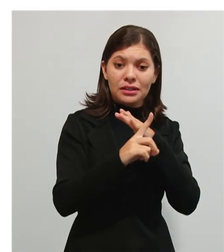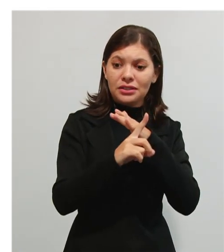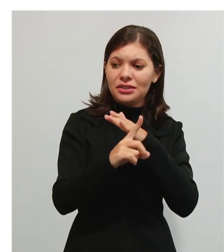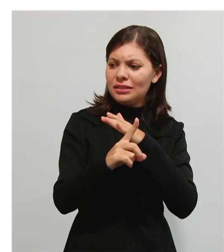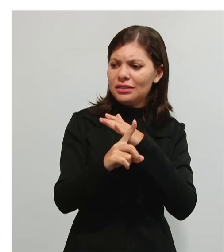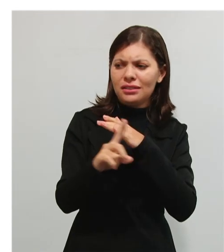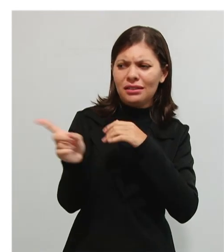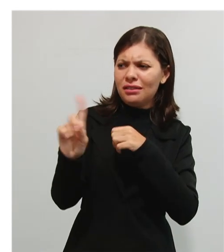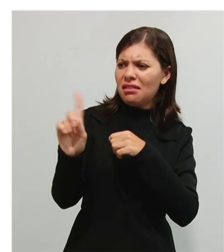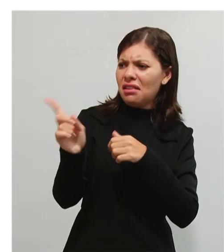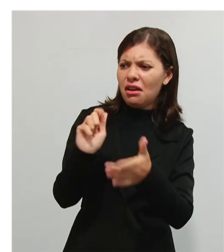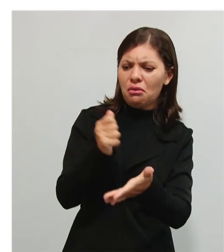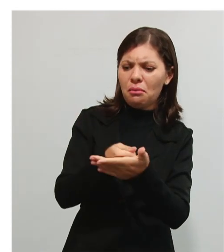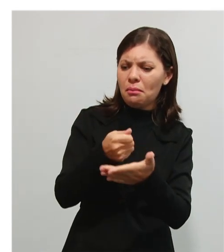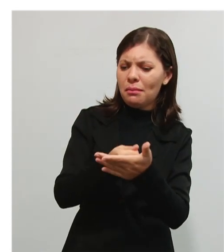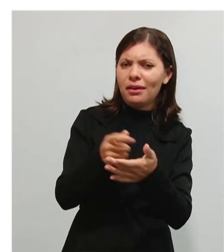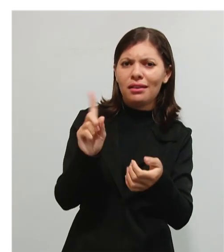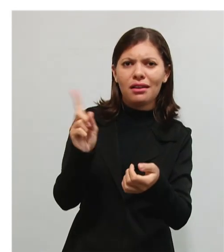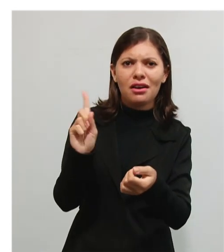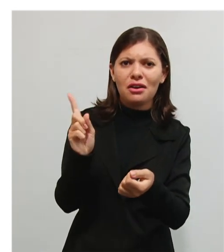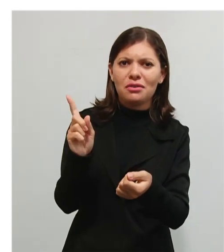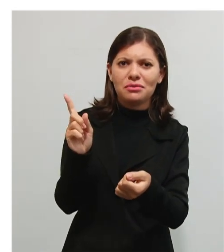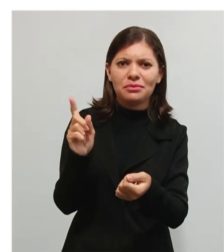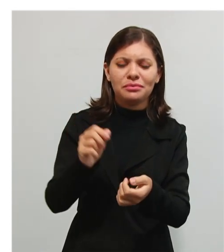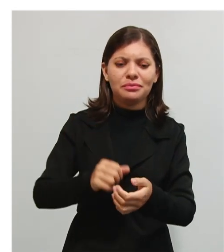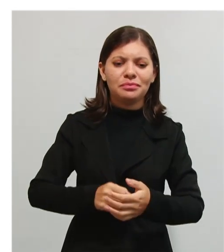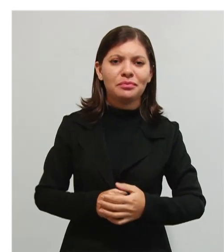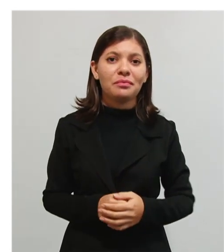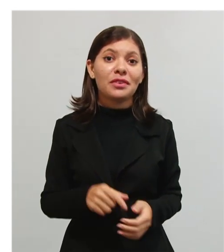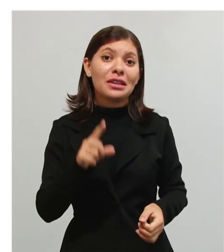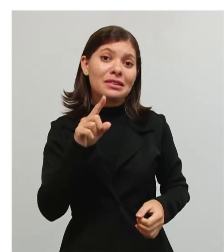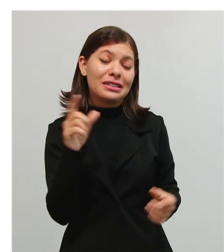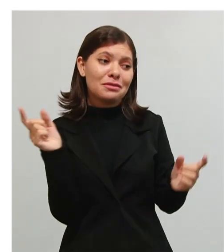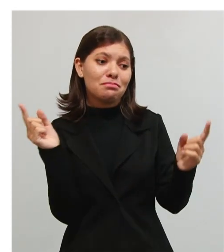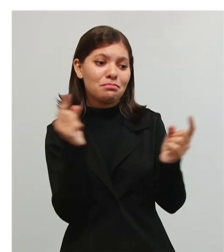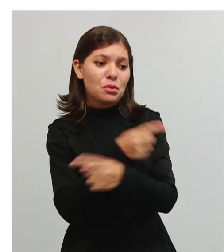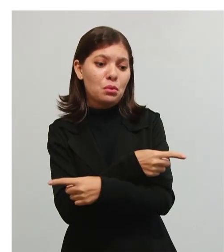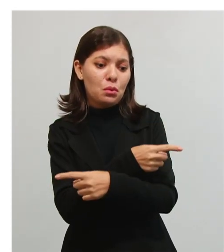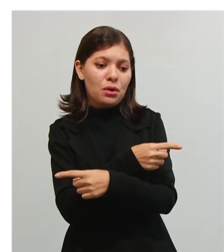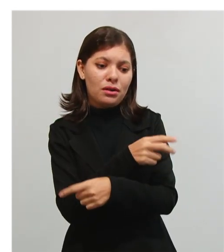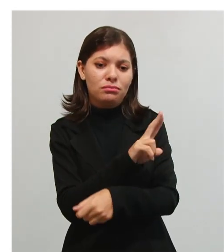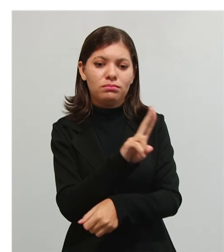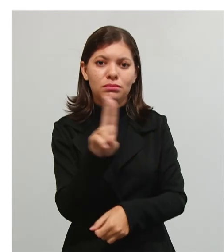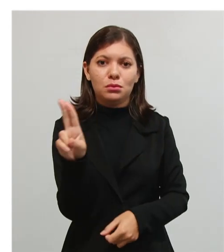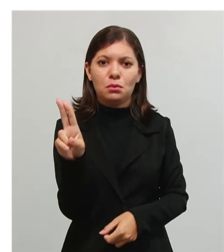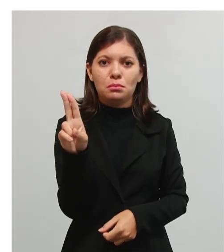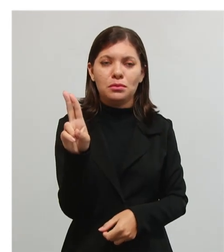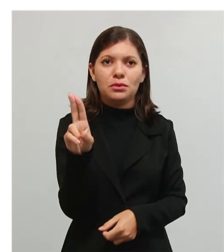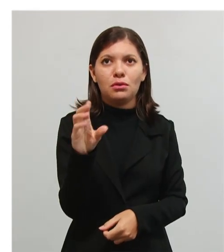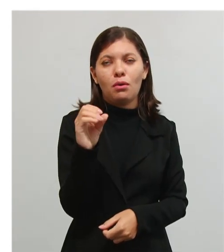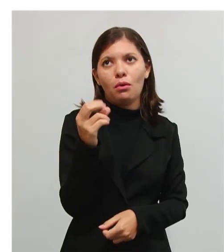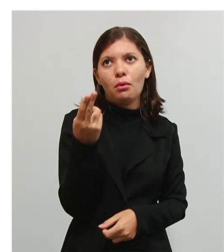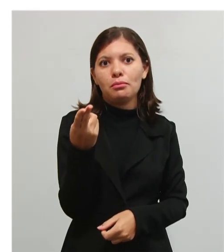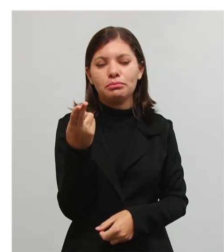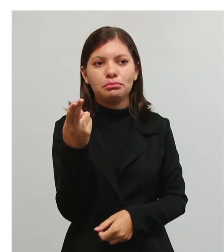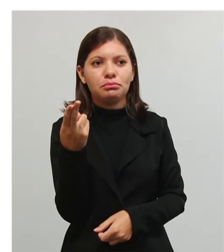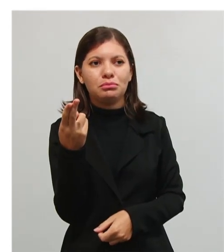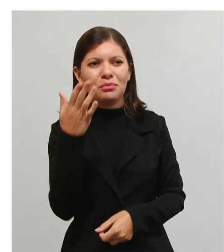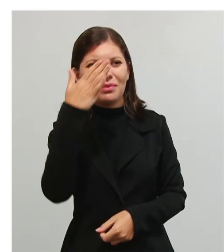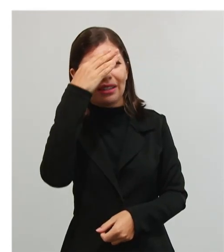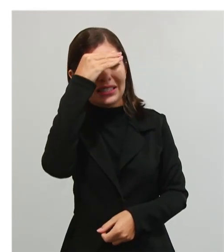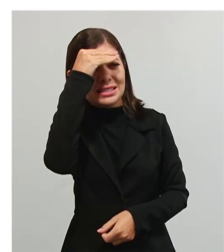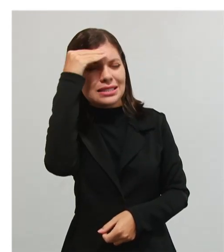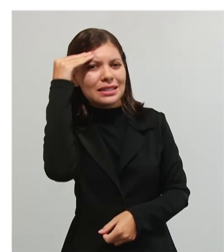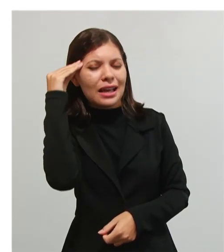dívida. Pessoal, é o seguinte, você troca o nome do cliente, ou então você não sabe nem o valor